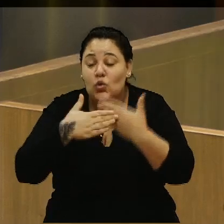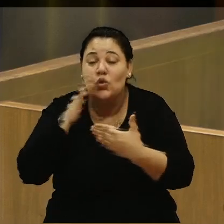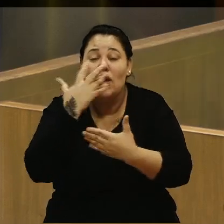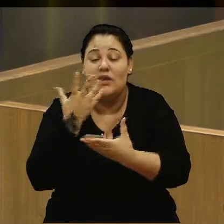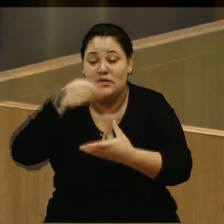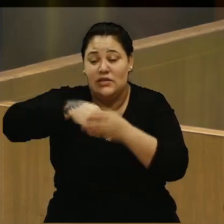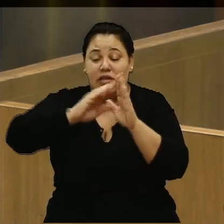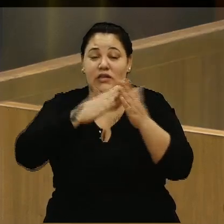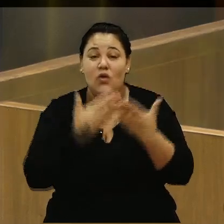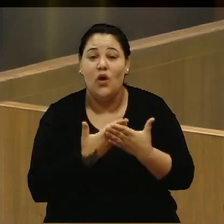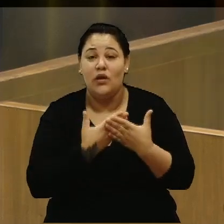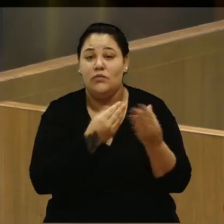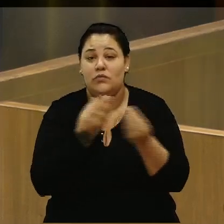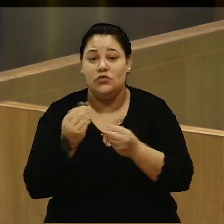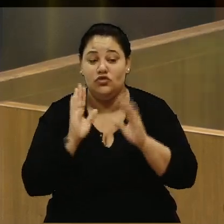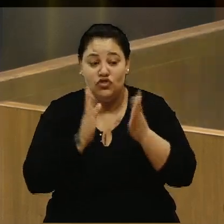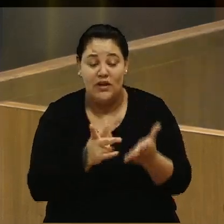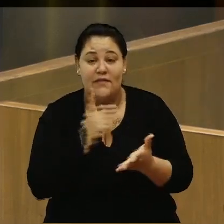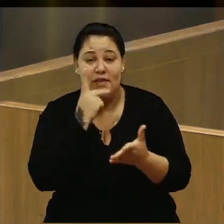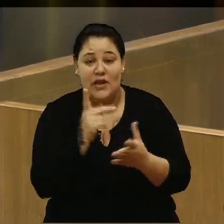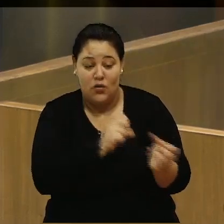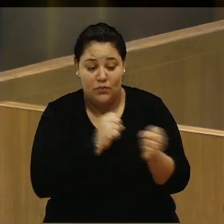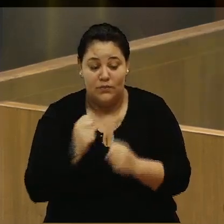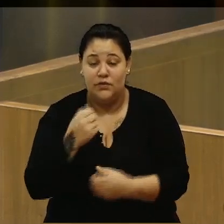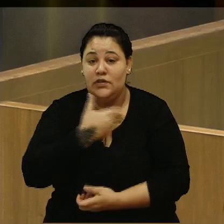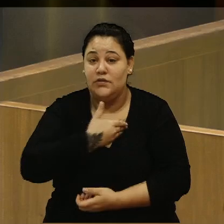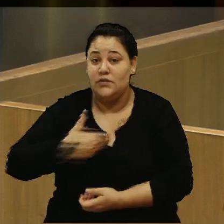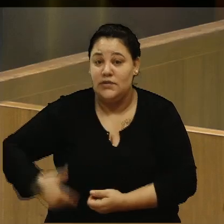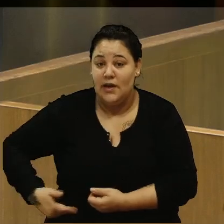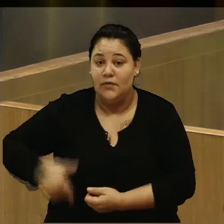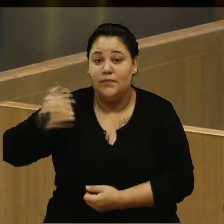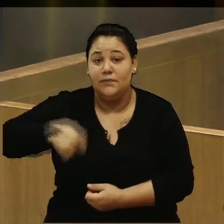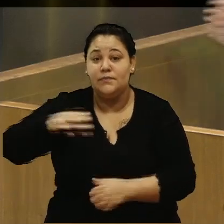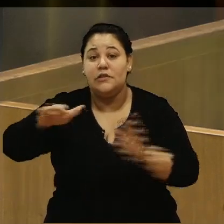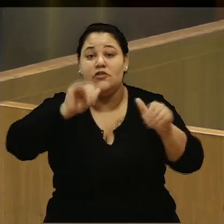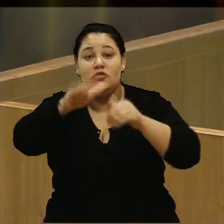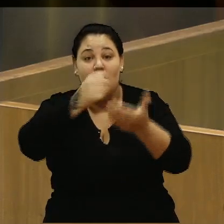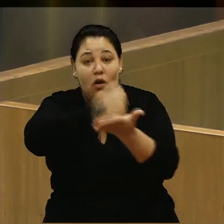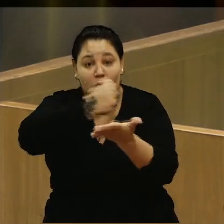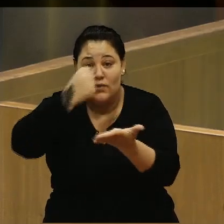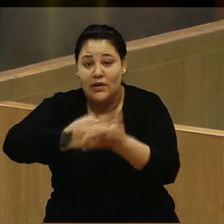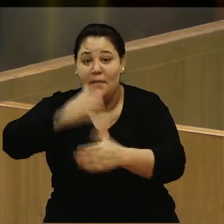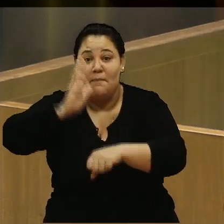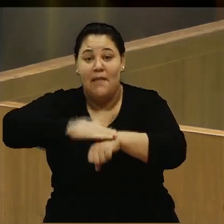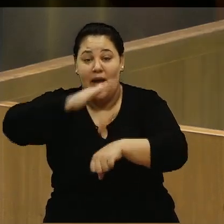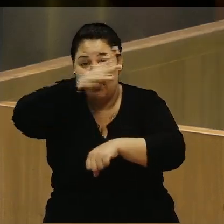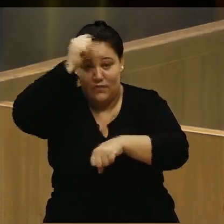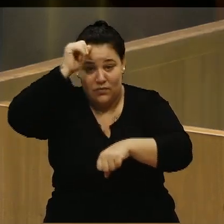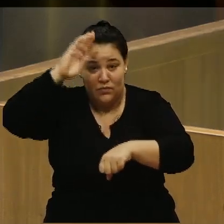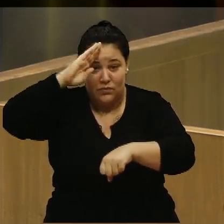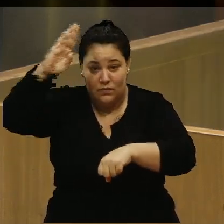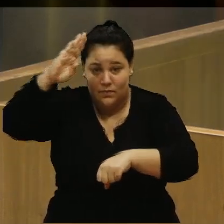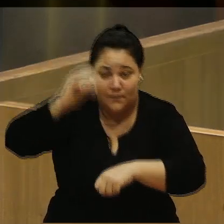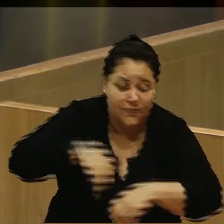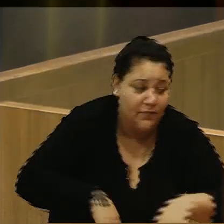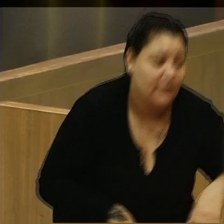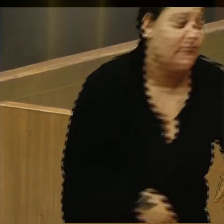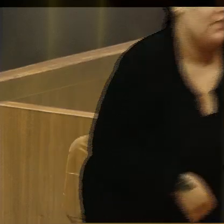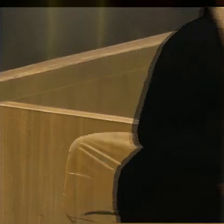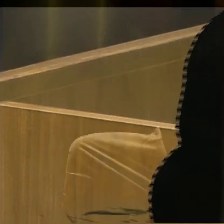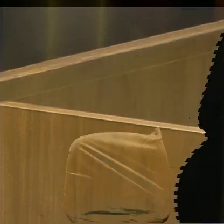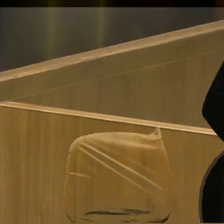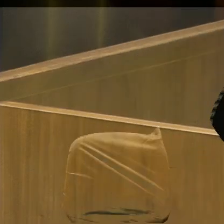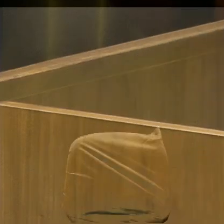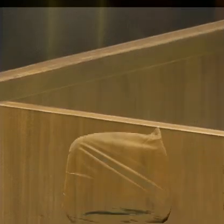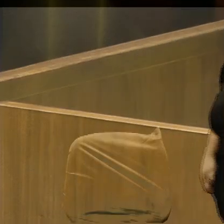gente já falou que o poder público municipal precisa nomear guardas, precisa nomear